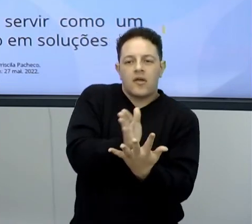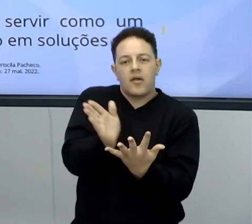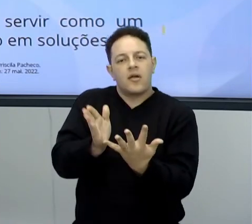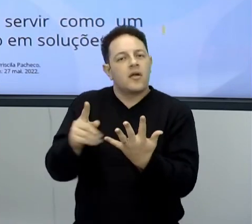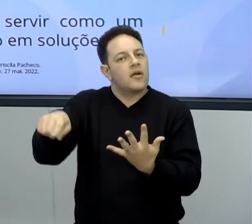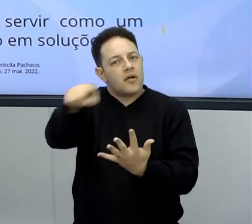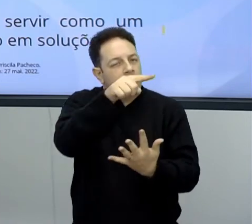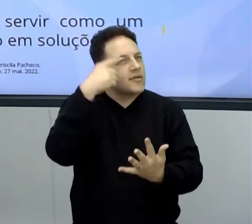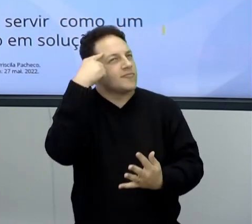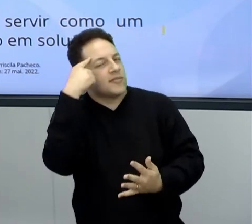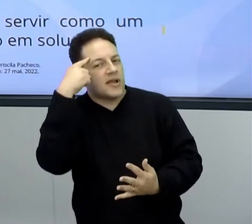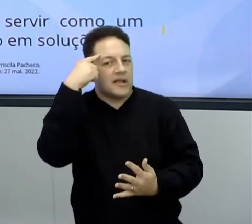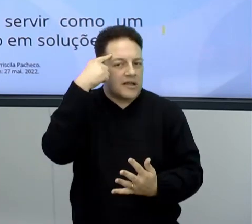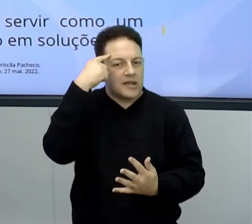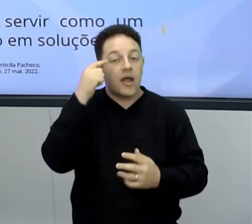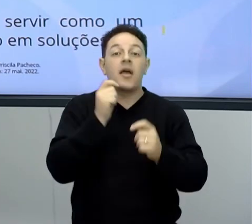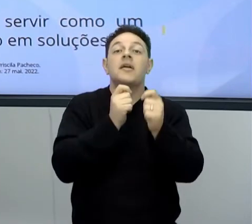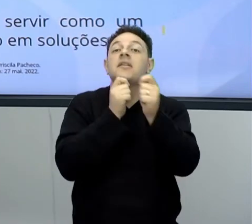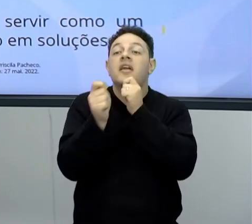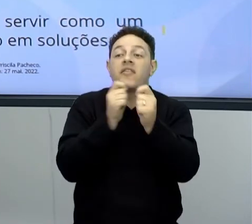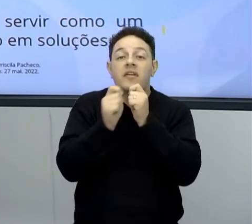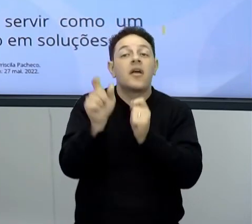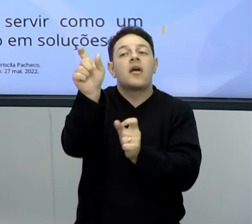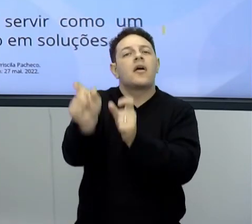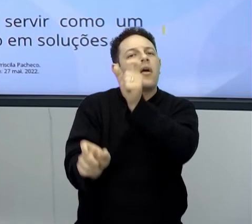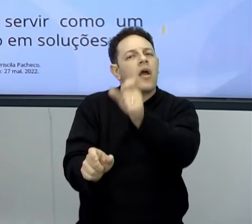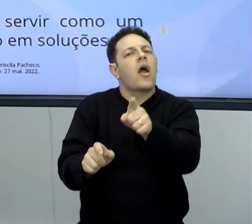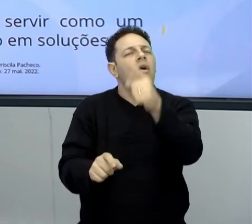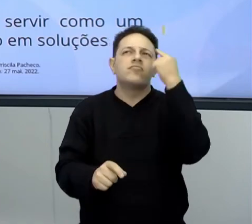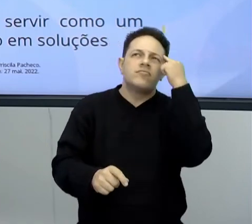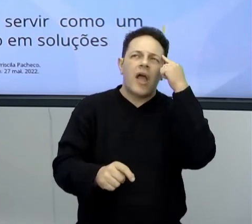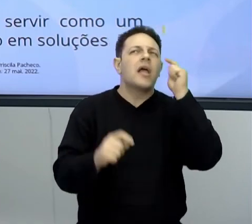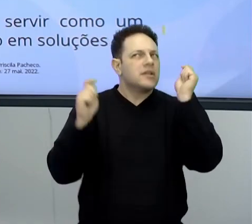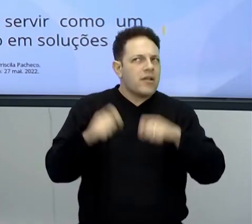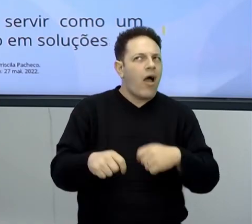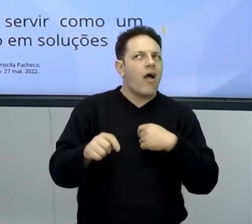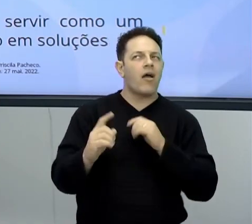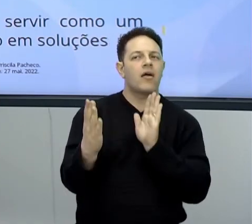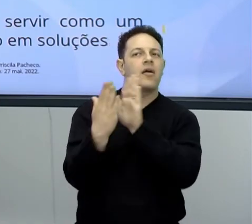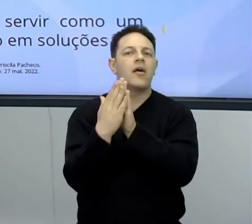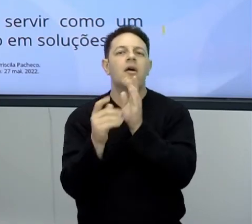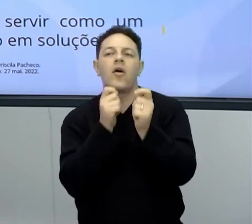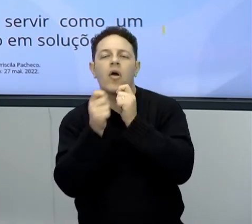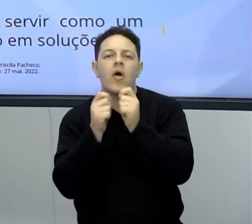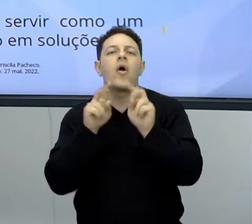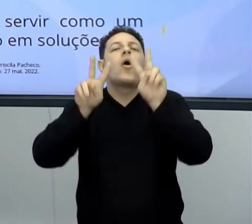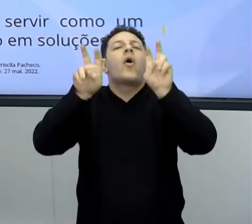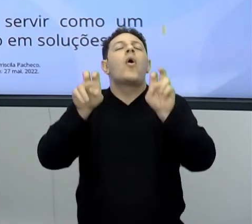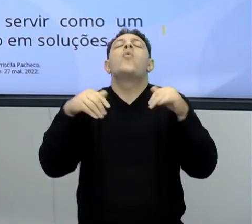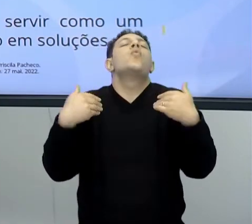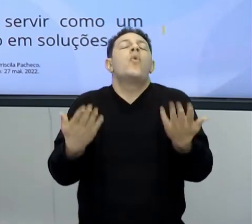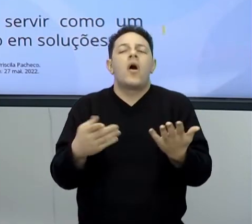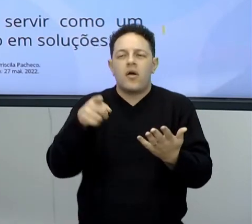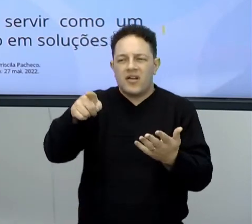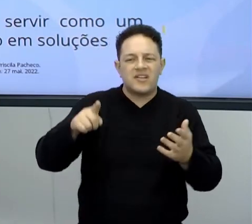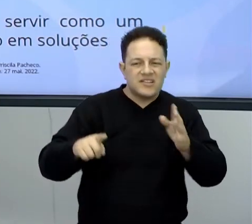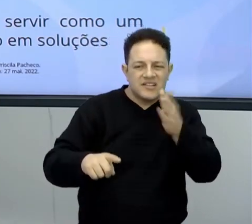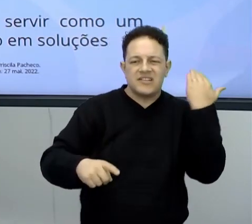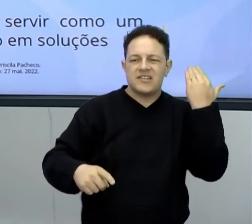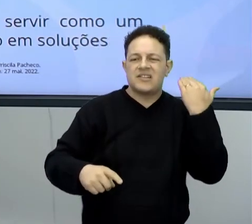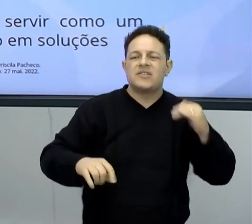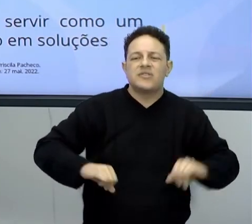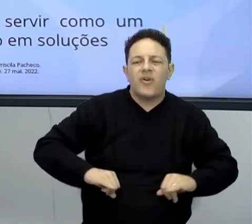vão pensar então em entrevistas, pessoas que vocês podem entrevistar, quais espaços, o que essas pessoas sofreram